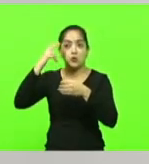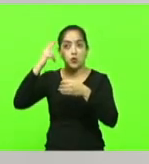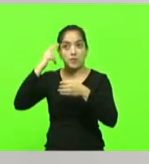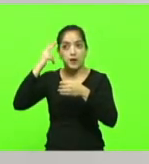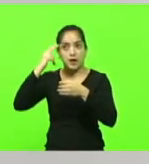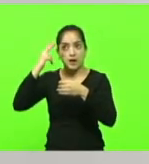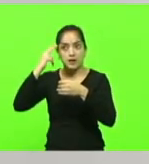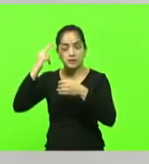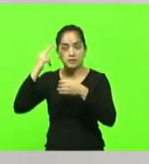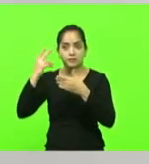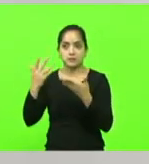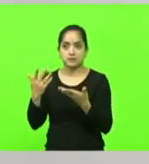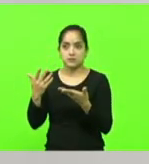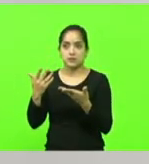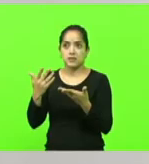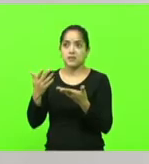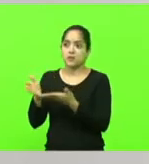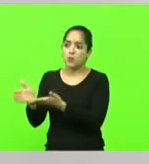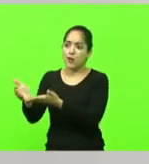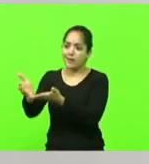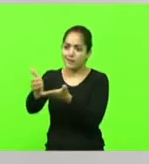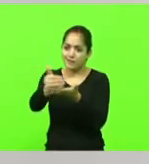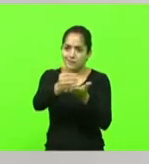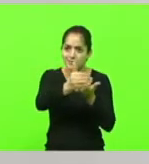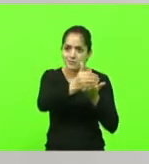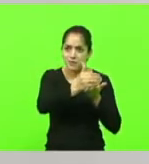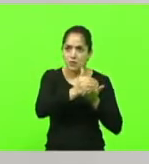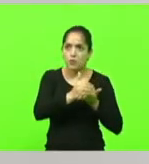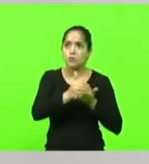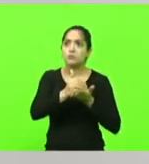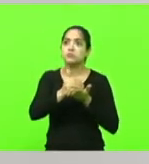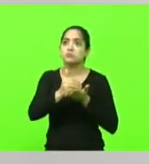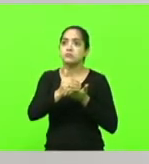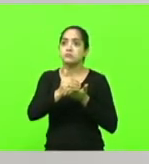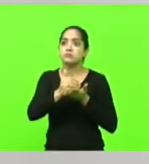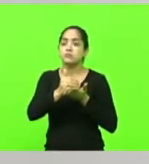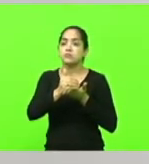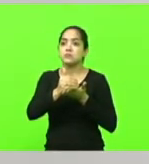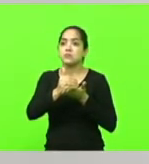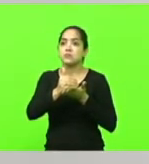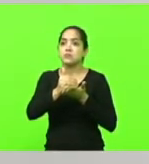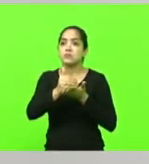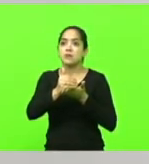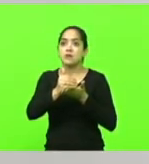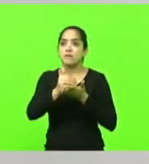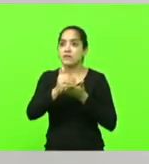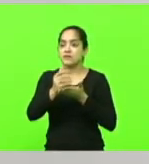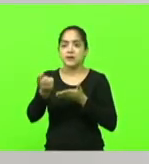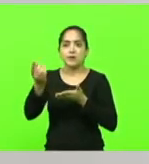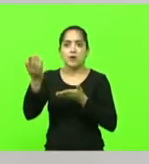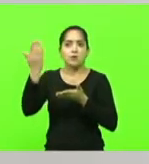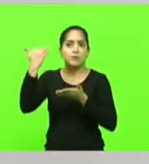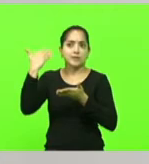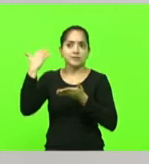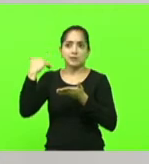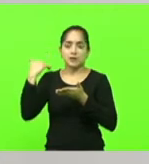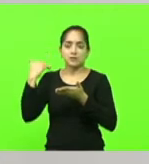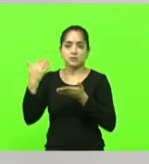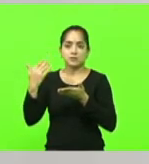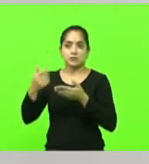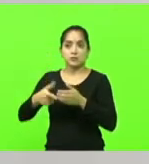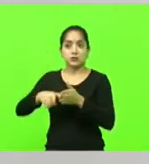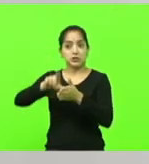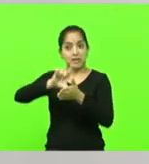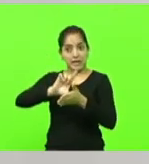ao que era no passado. Então, a arrecadação, a tendência é de voltar aquilo que era antes da pandemia. Então, estou fazendo